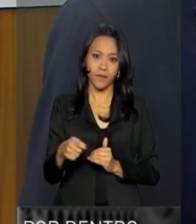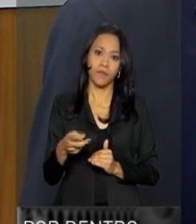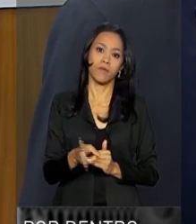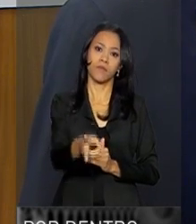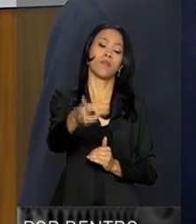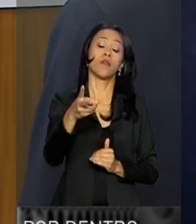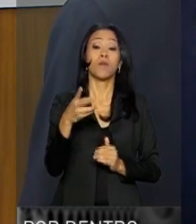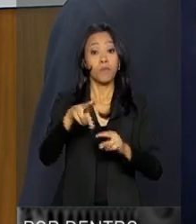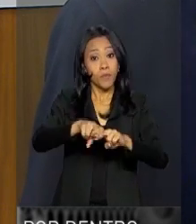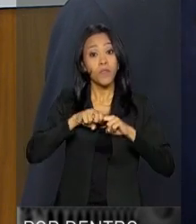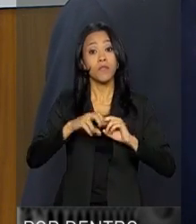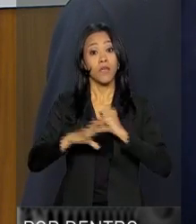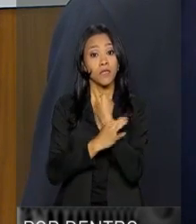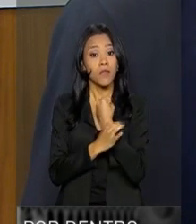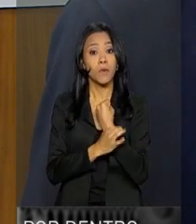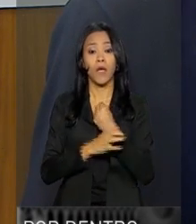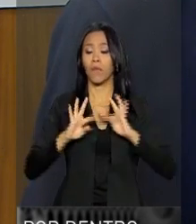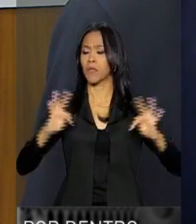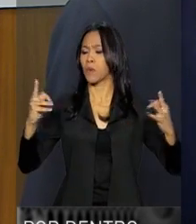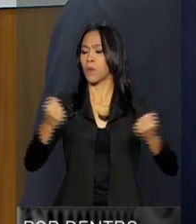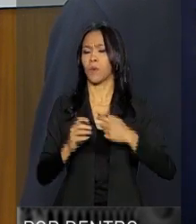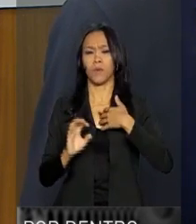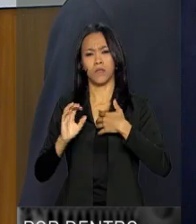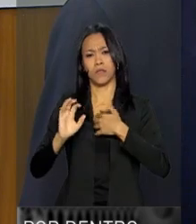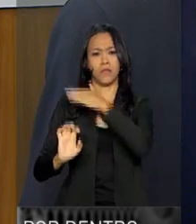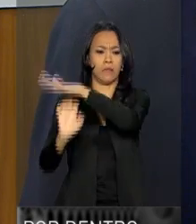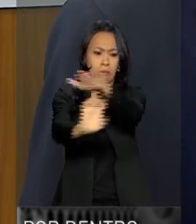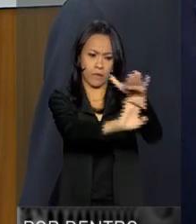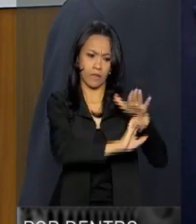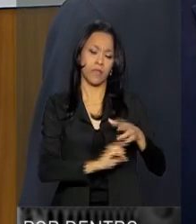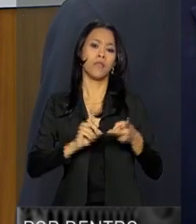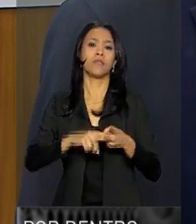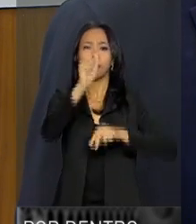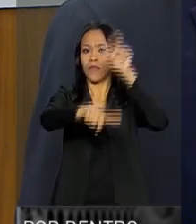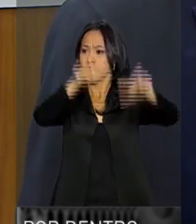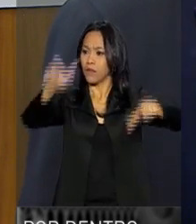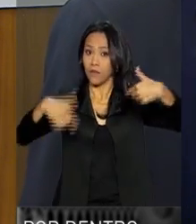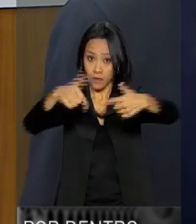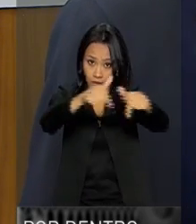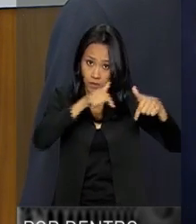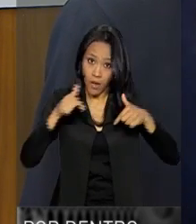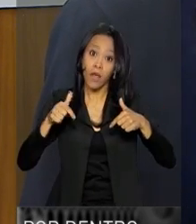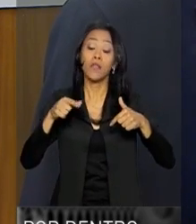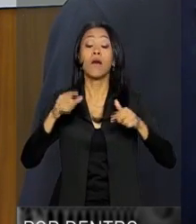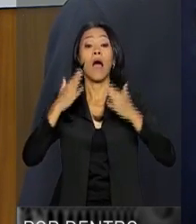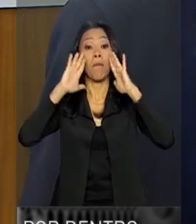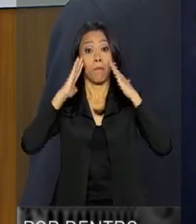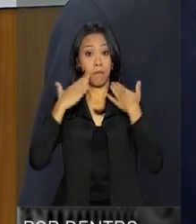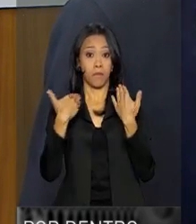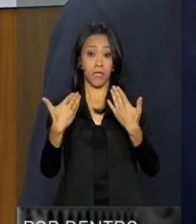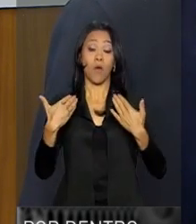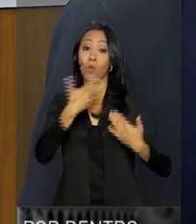todos os agentes econômicos dos empresários dos trabalhadores que o governo está saudável e para o governo estar saudável